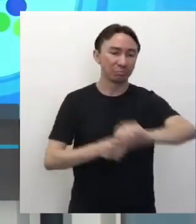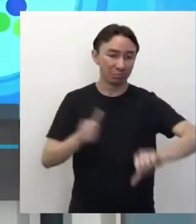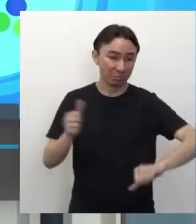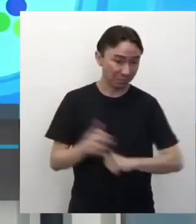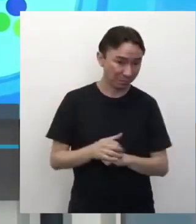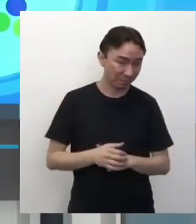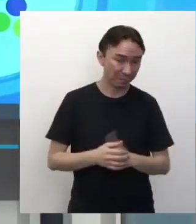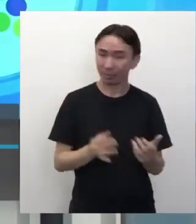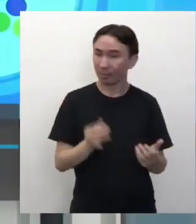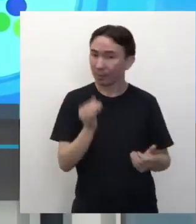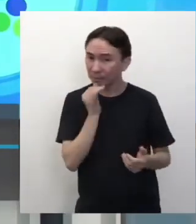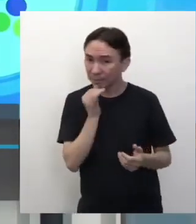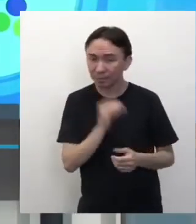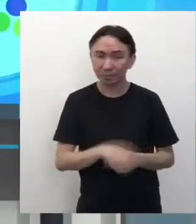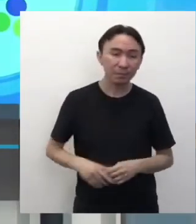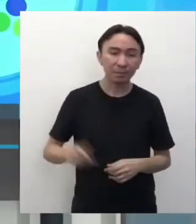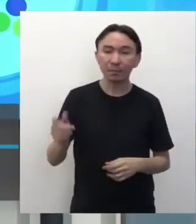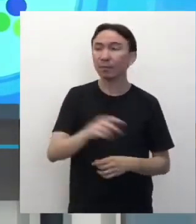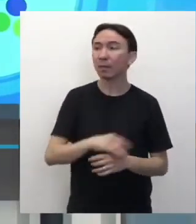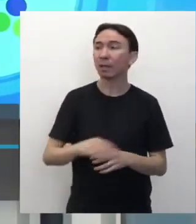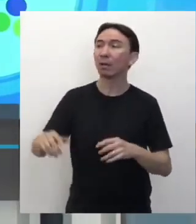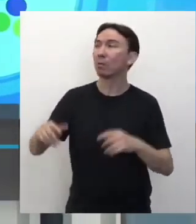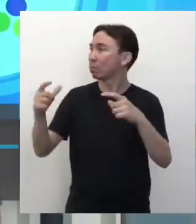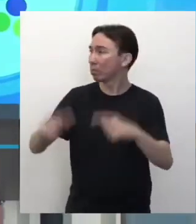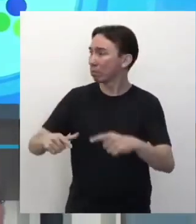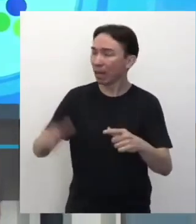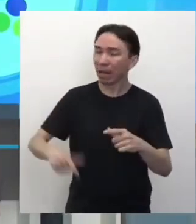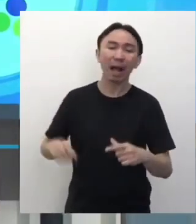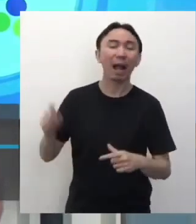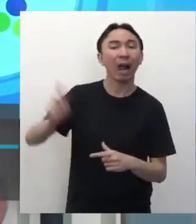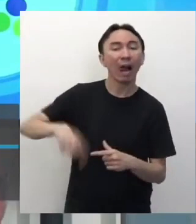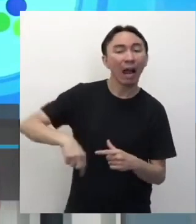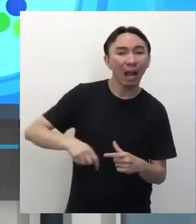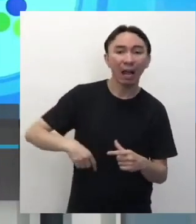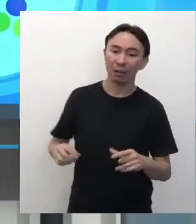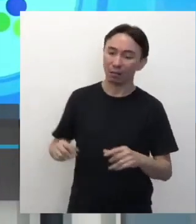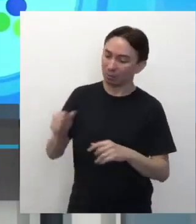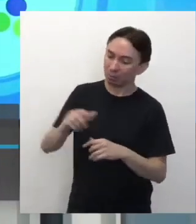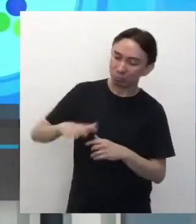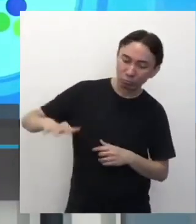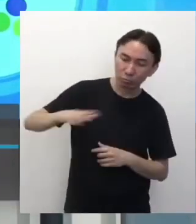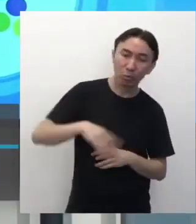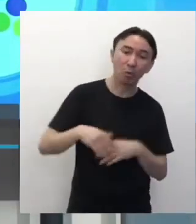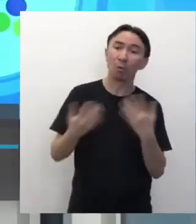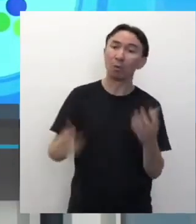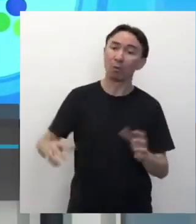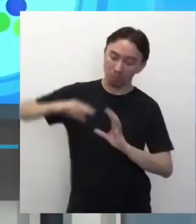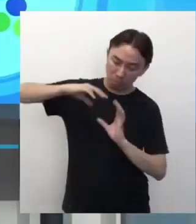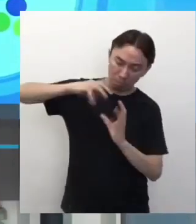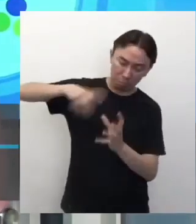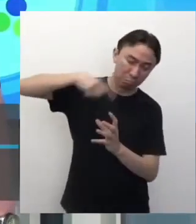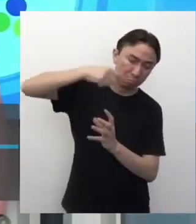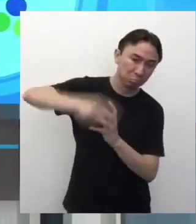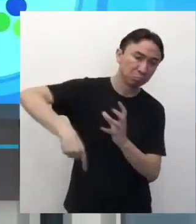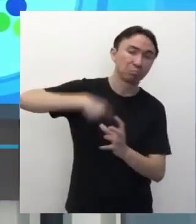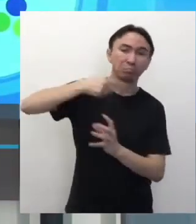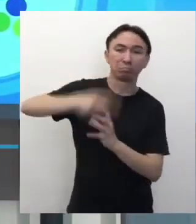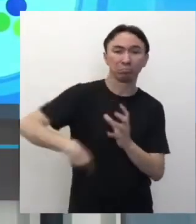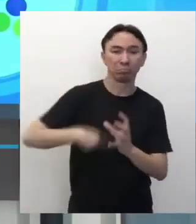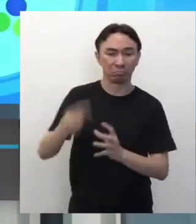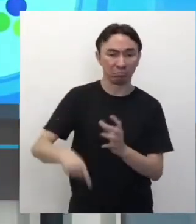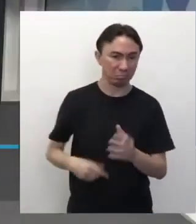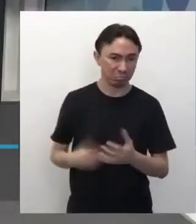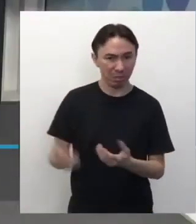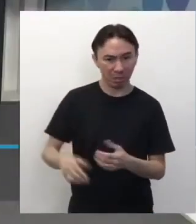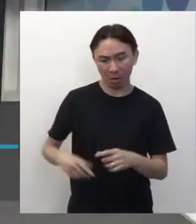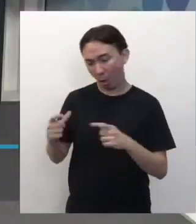Essa paisagem ela é local, ela é regional, ela é mundial e, logicamente, ela pode interferir. Né? Uma local pode interferir numa regional,